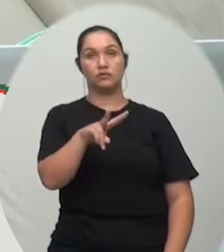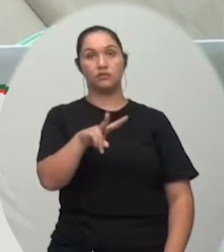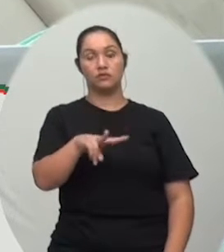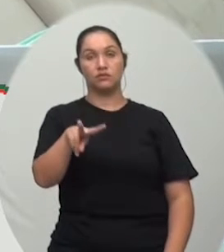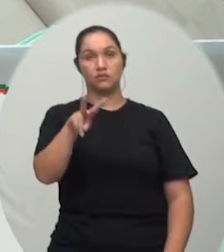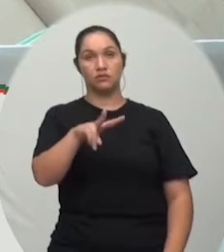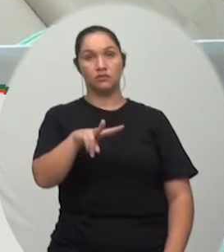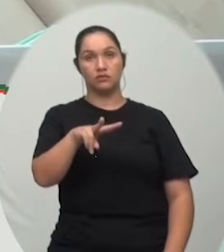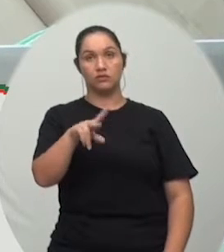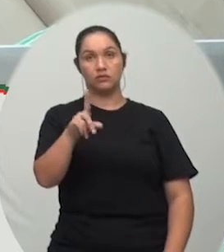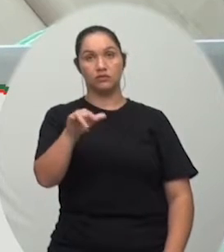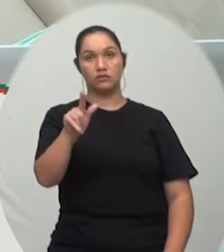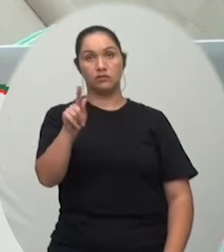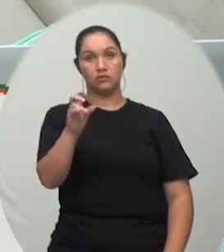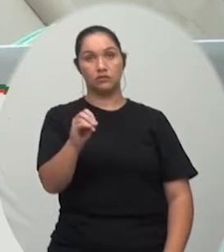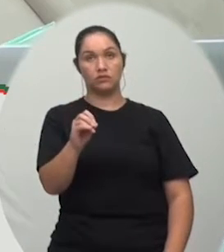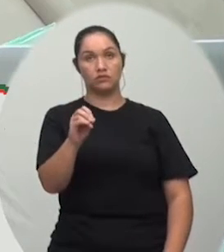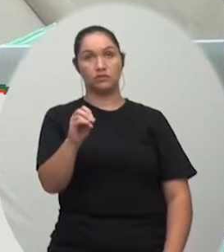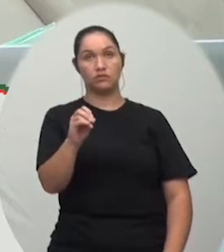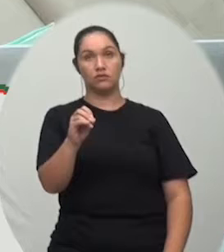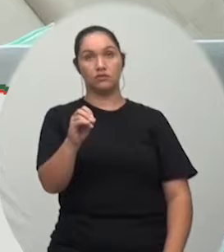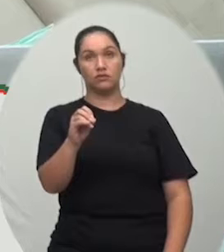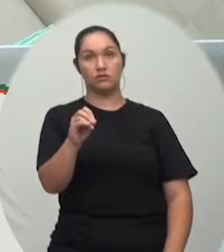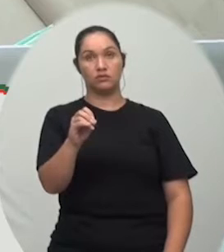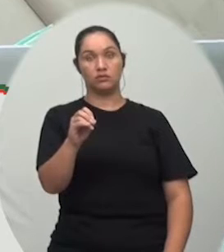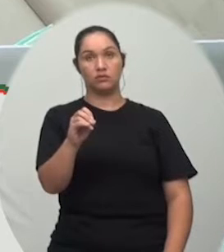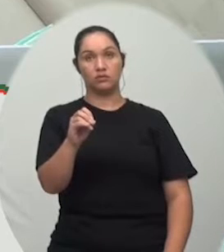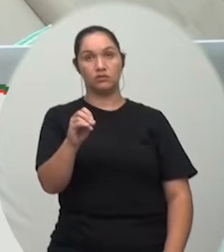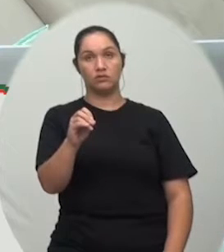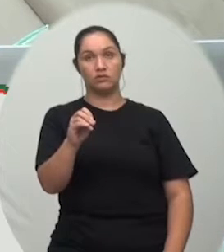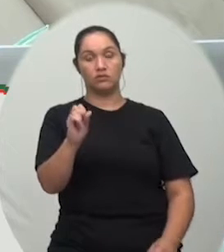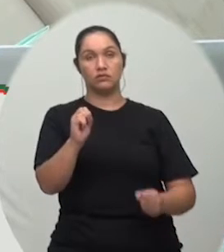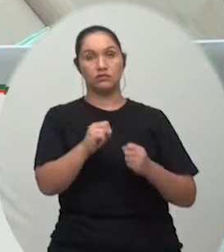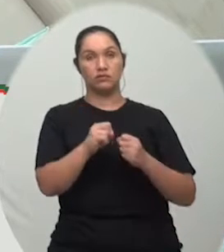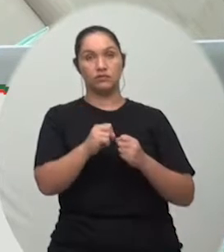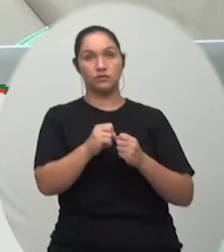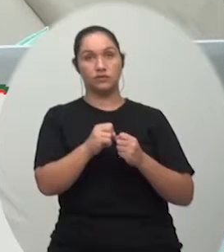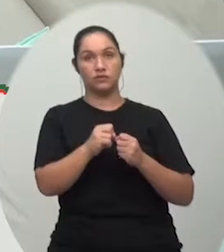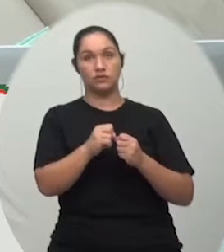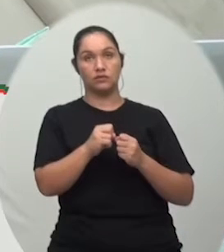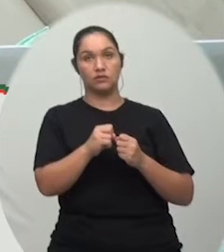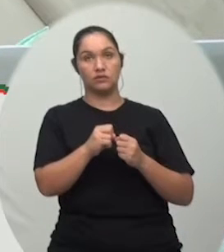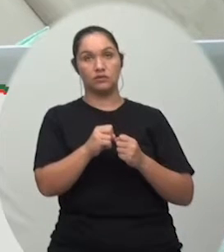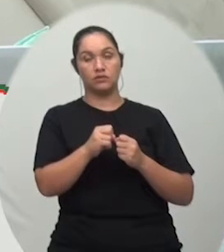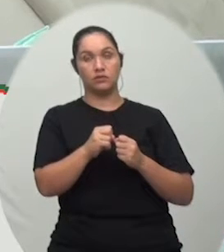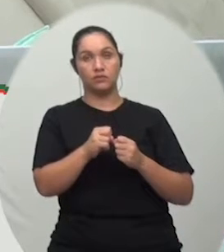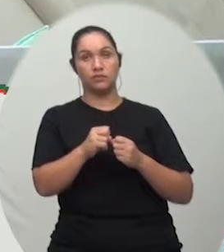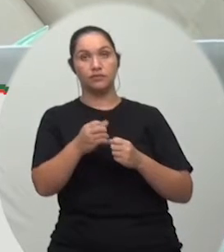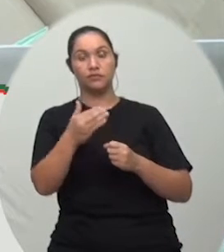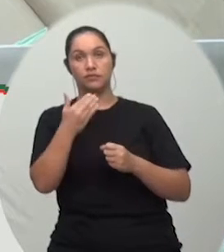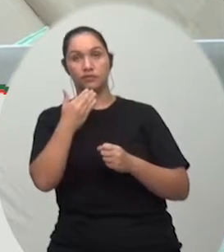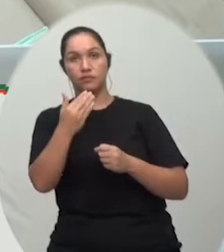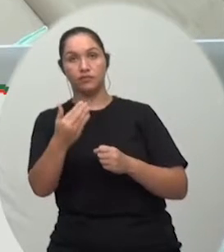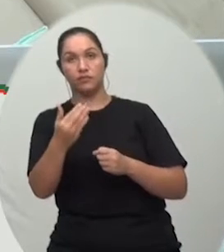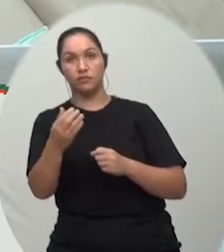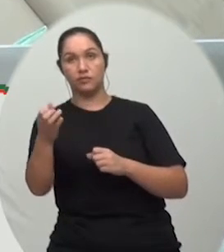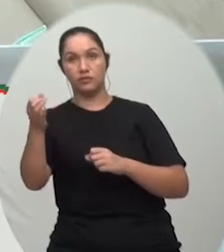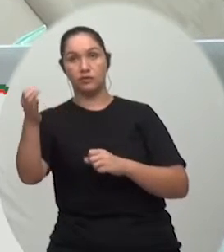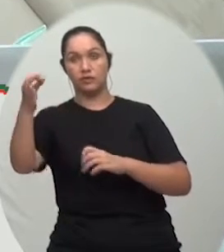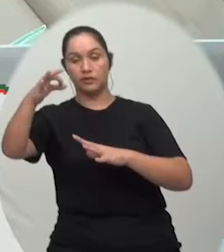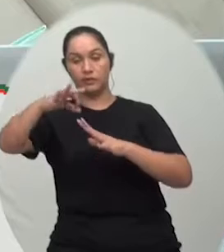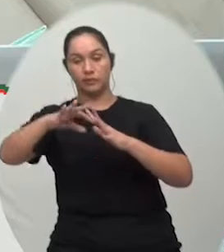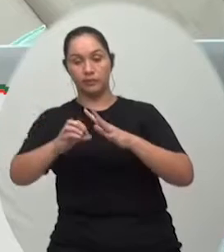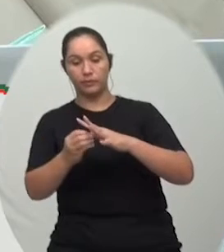então vereador Diego Goulart, que determina o plantio de muda de árvores